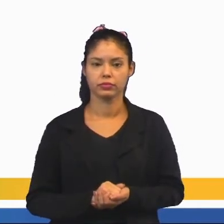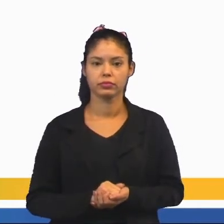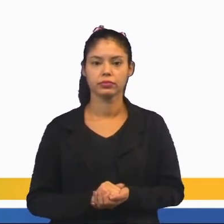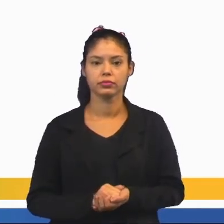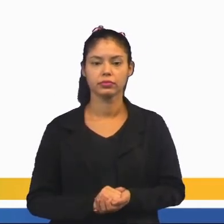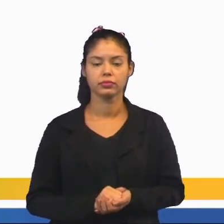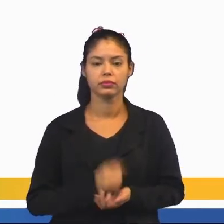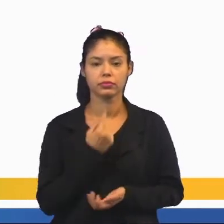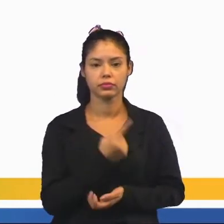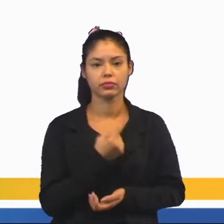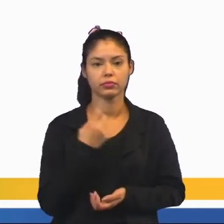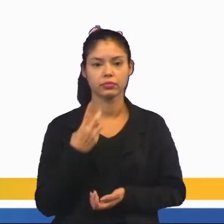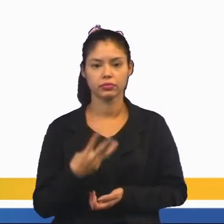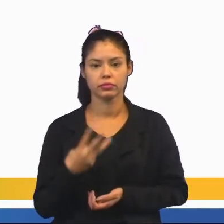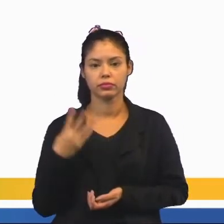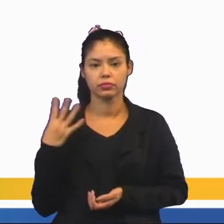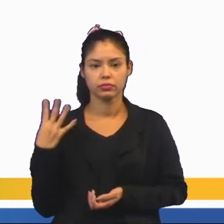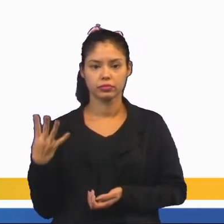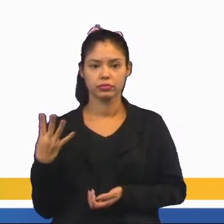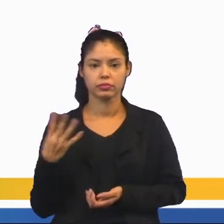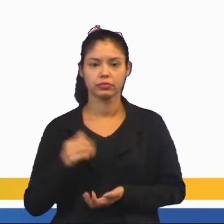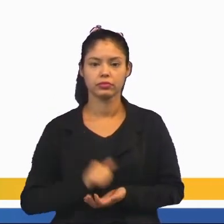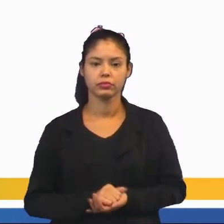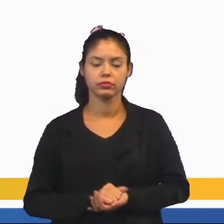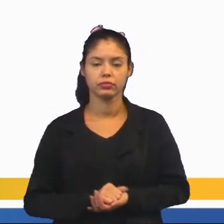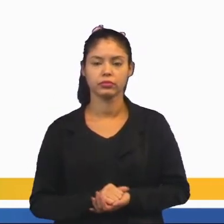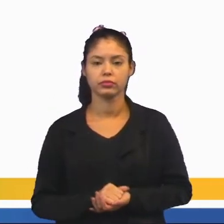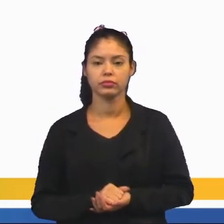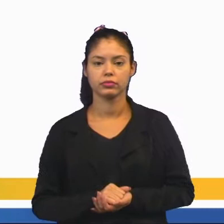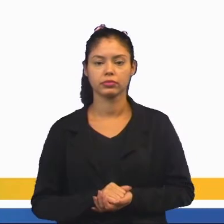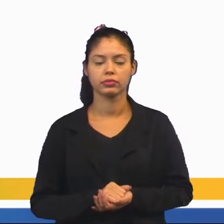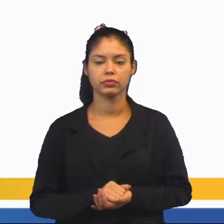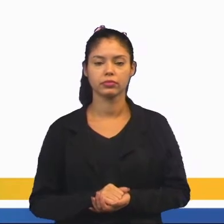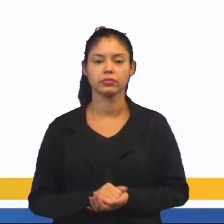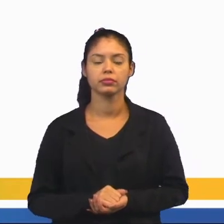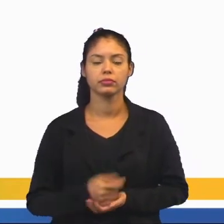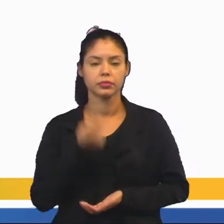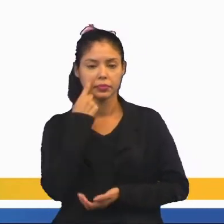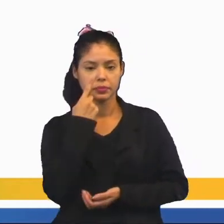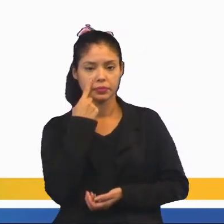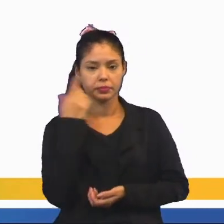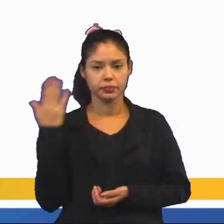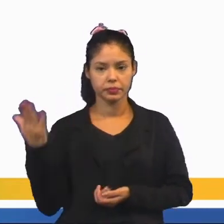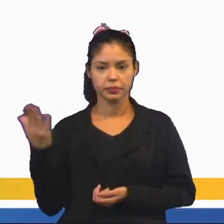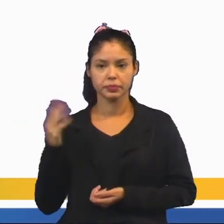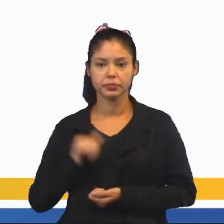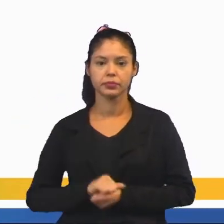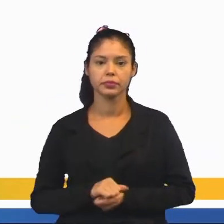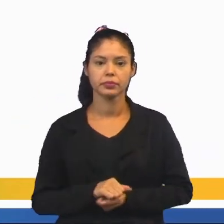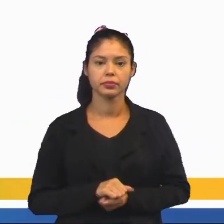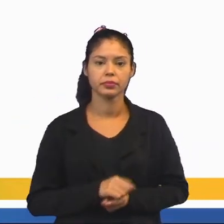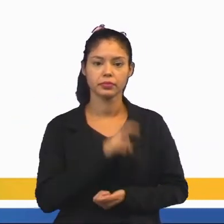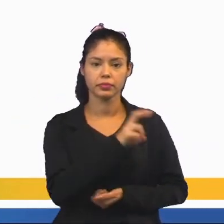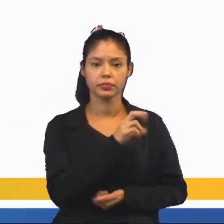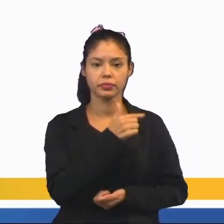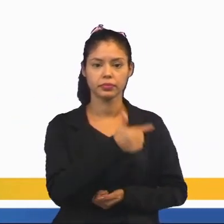2, em seguida o 1, depois o 3, depois com o 4. Veja como ficou.